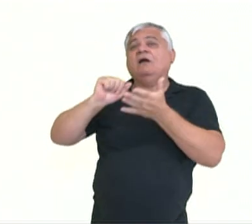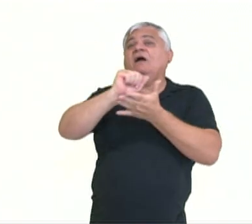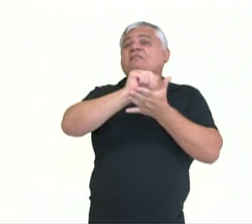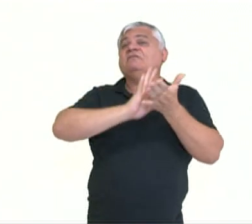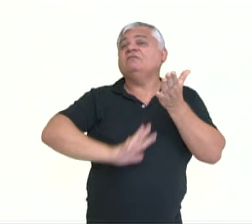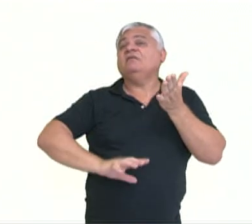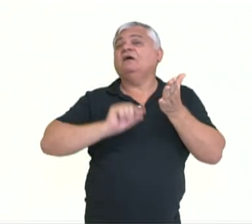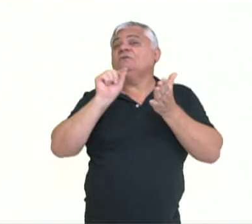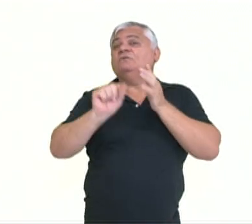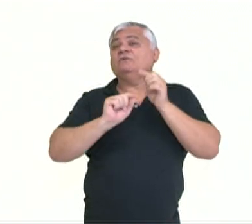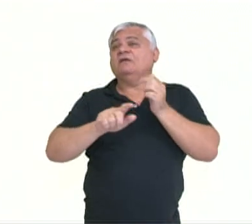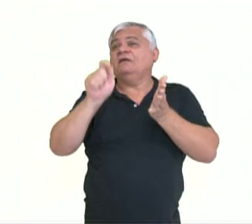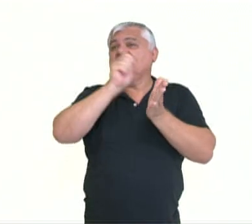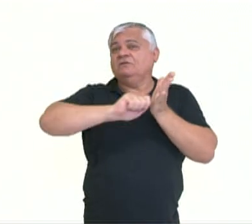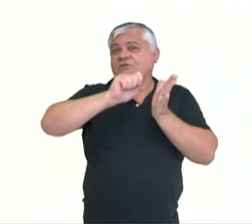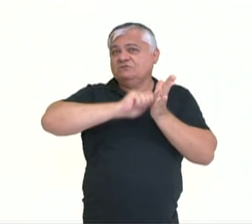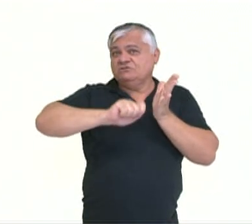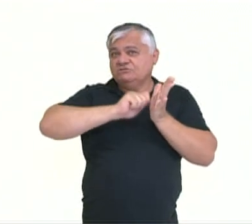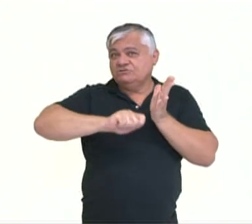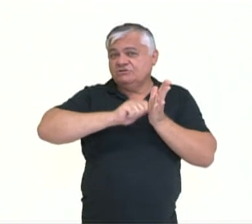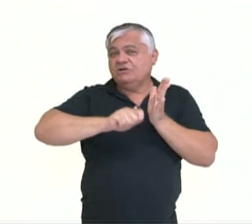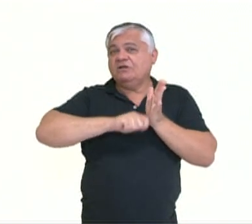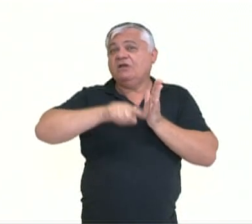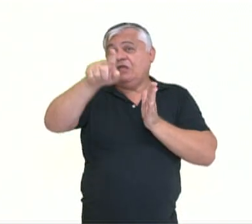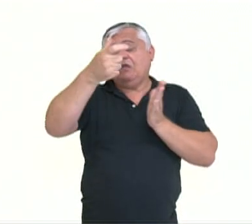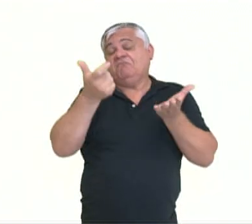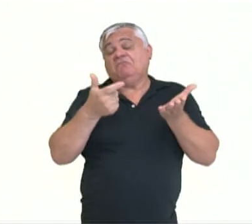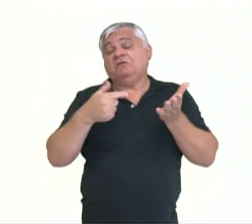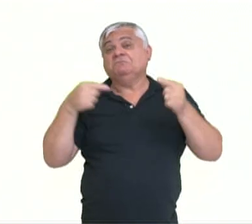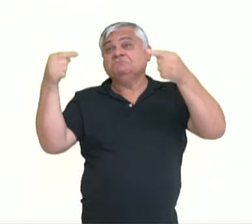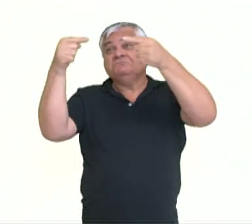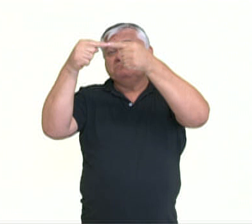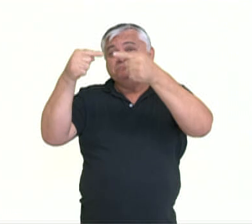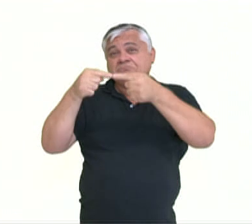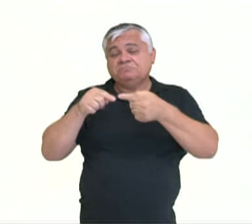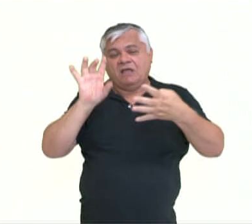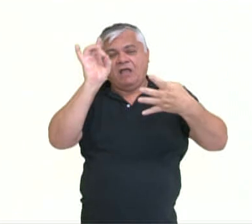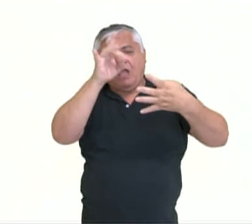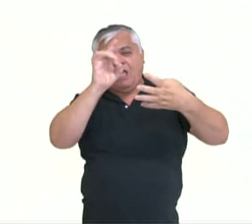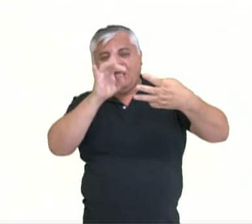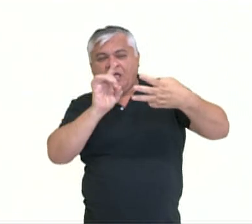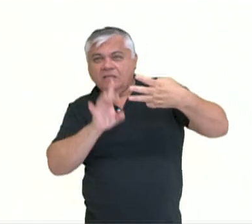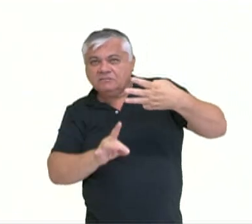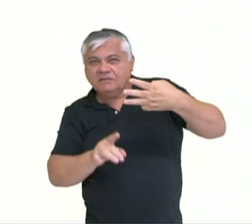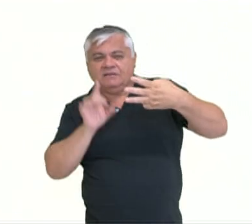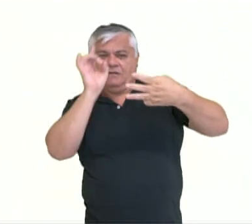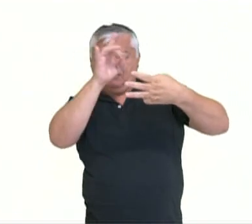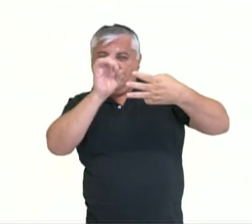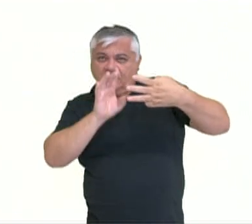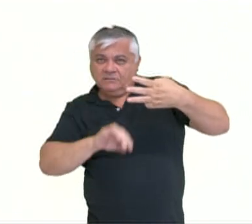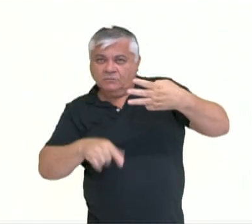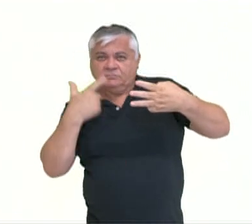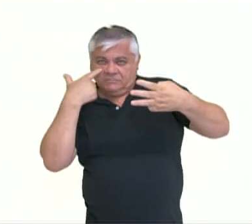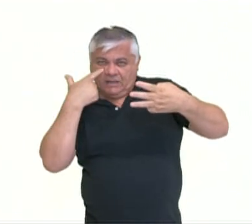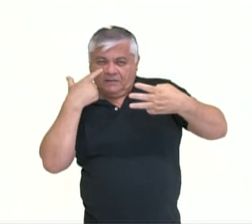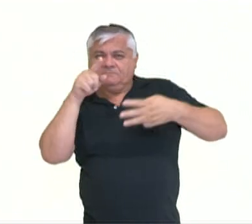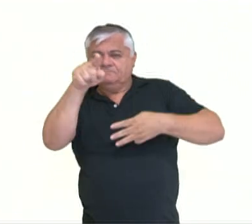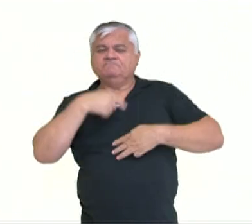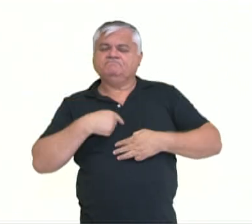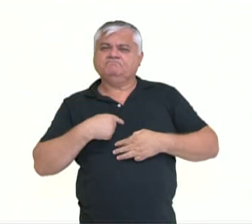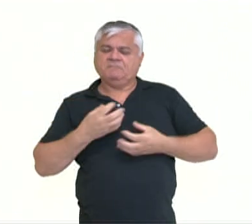que tu escreve uma estrofa relacionada com a imagem. Você vai escrever a estrofe de um